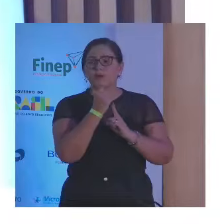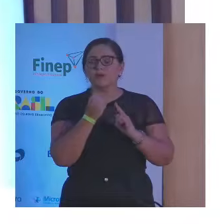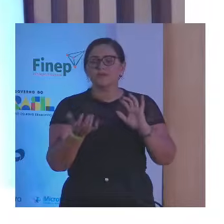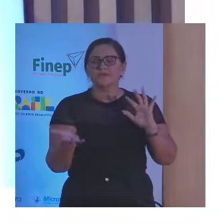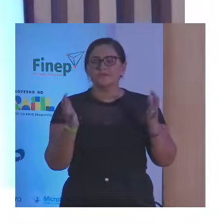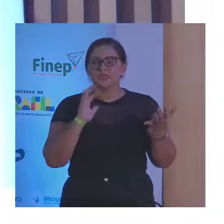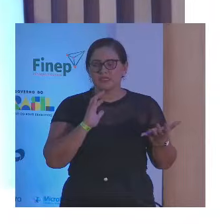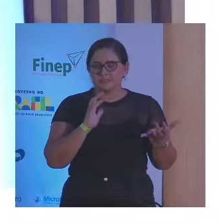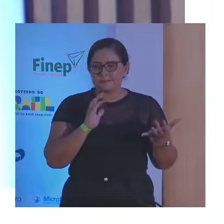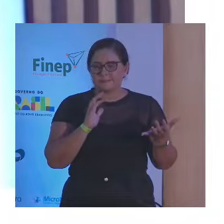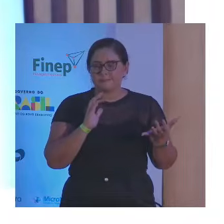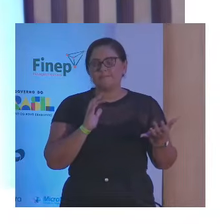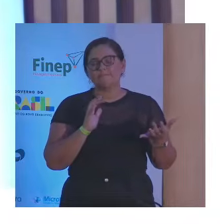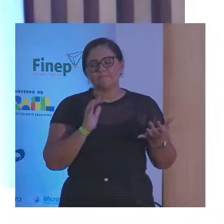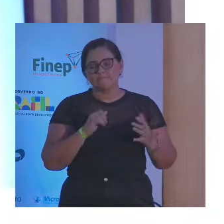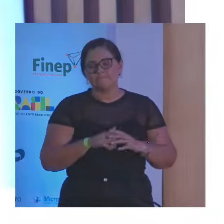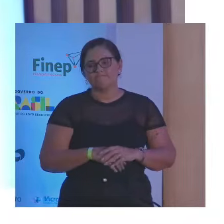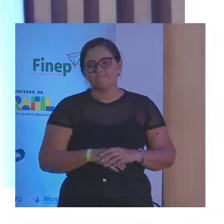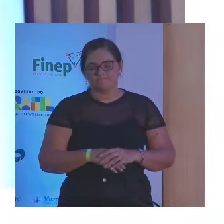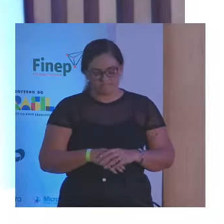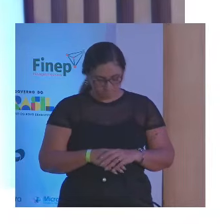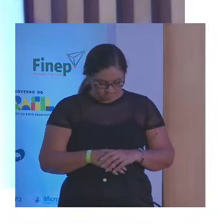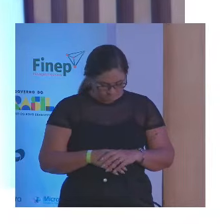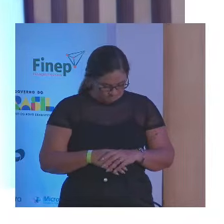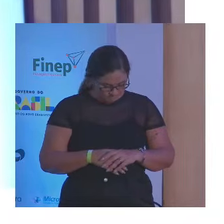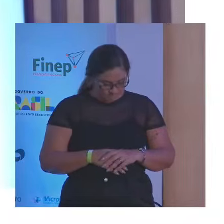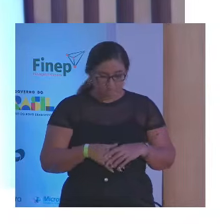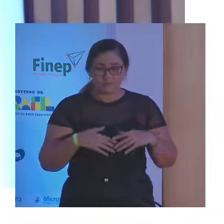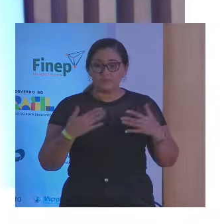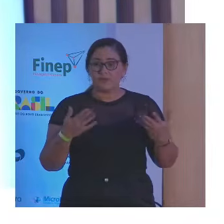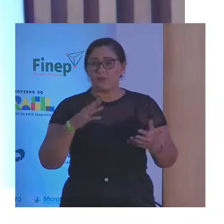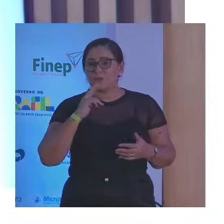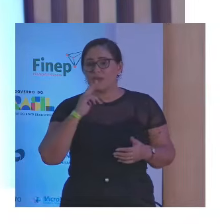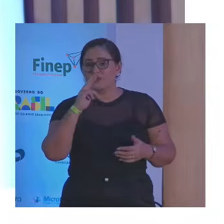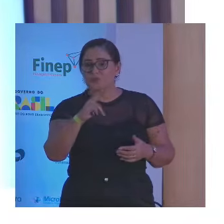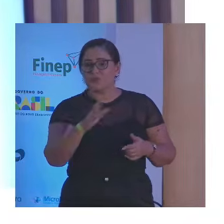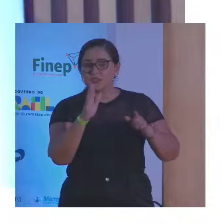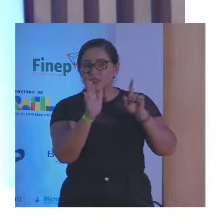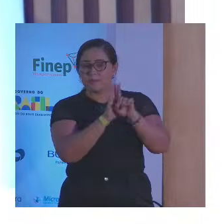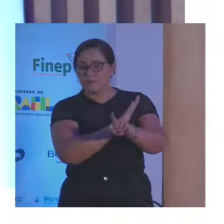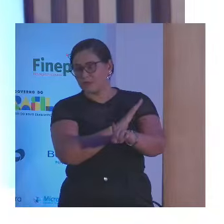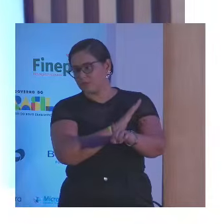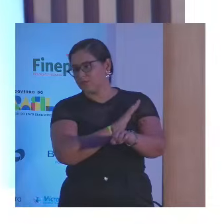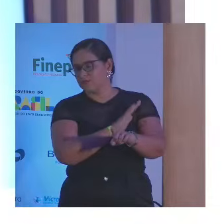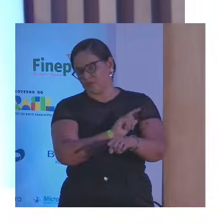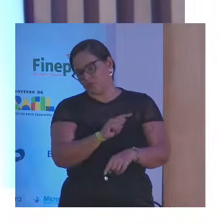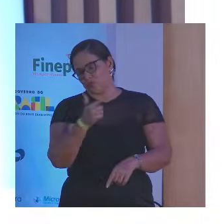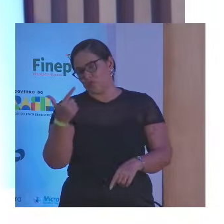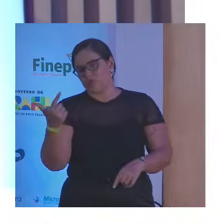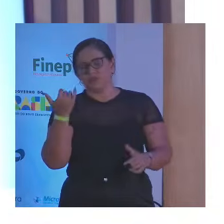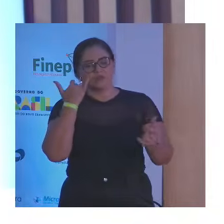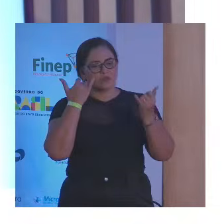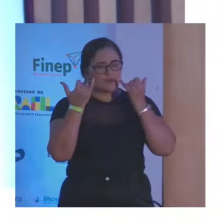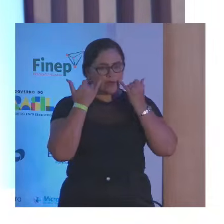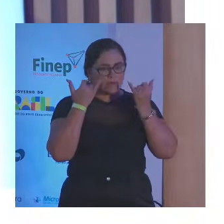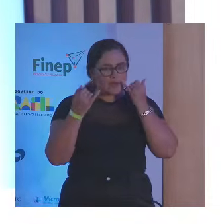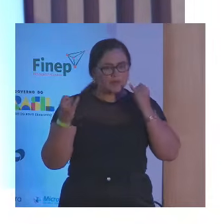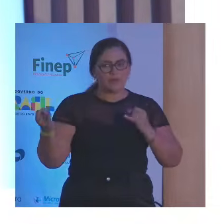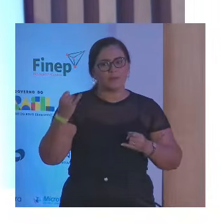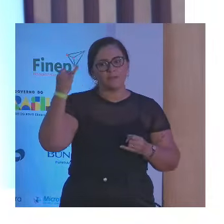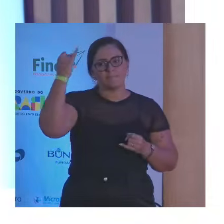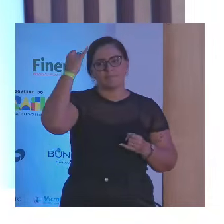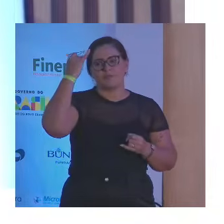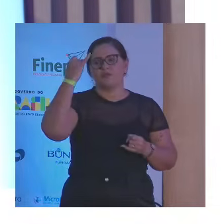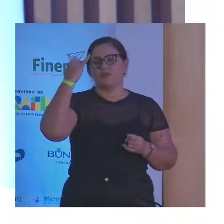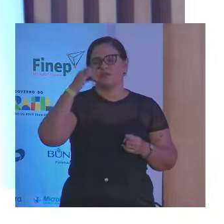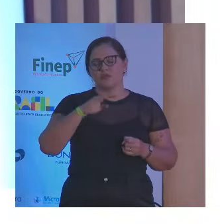mudanças climáticas nesses ambientes? Então, para responder essa pergunta e outras, e nos informar sobre a importância da